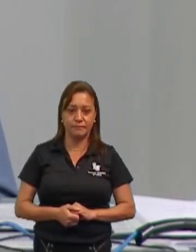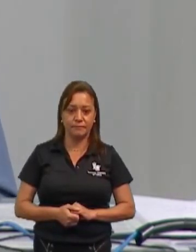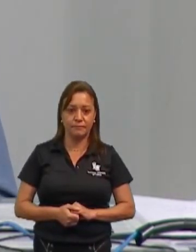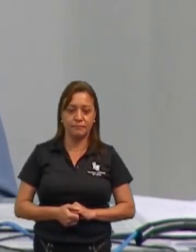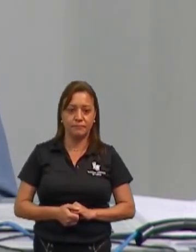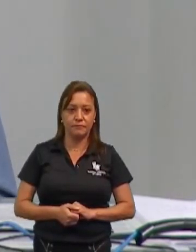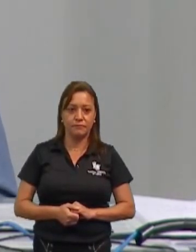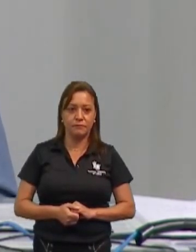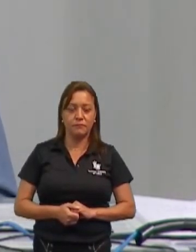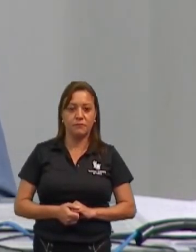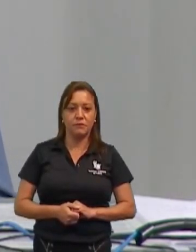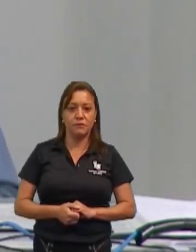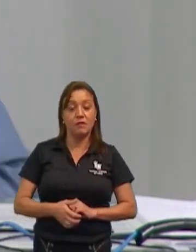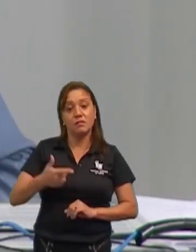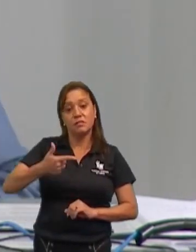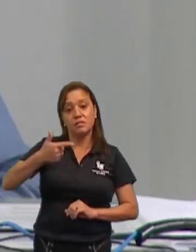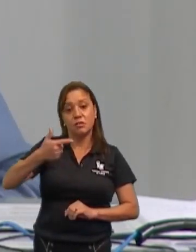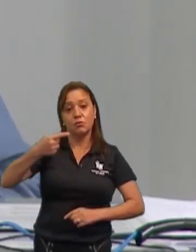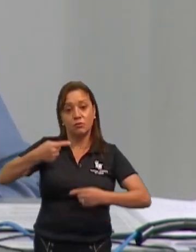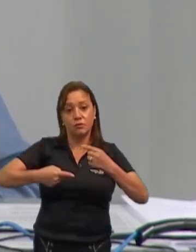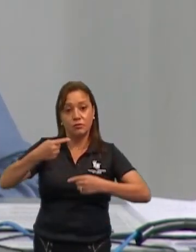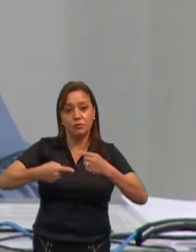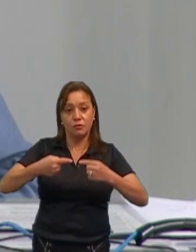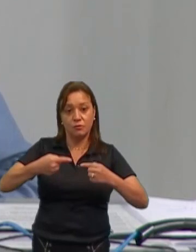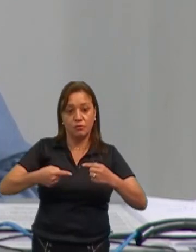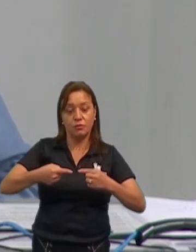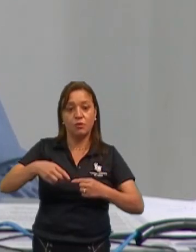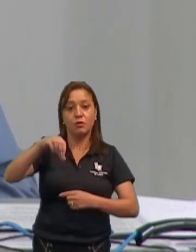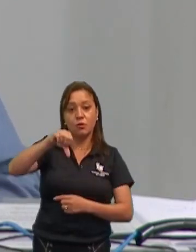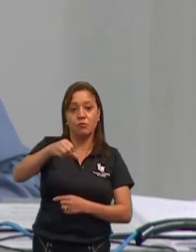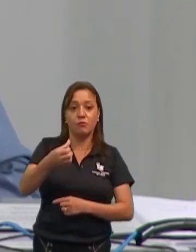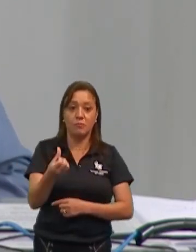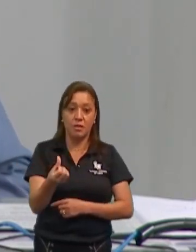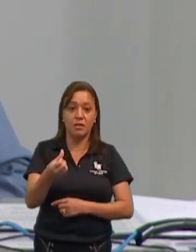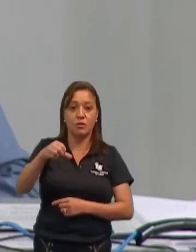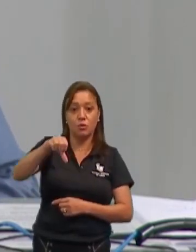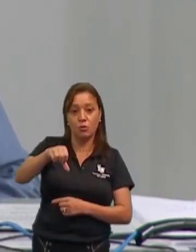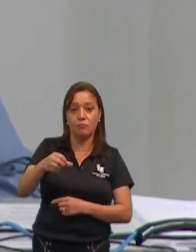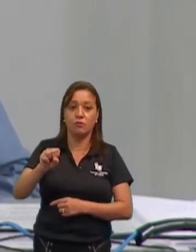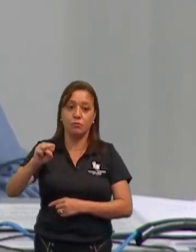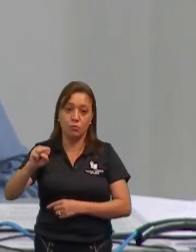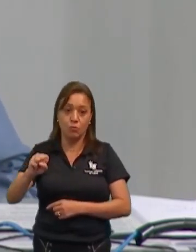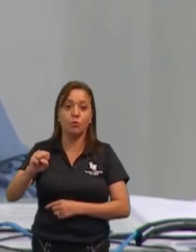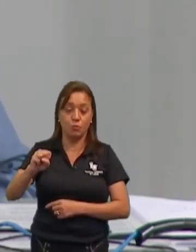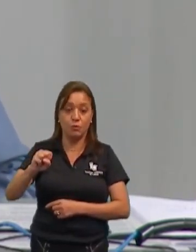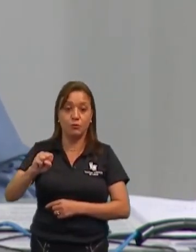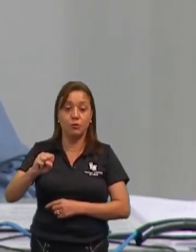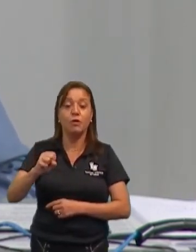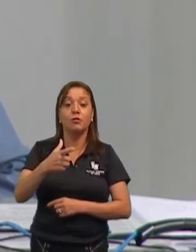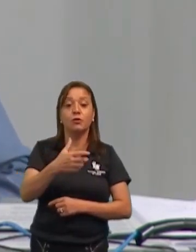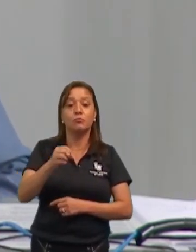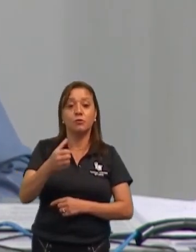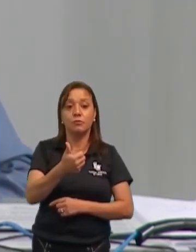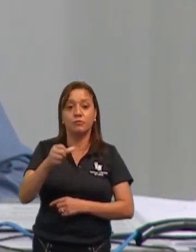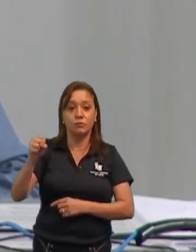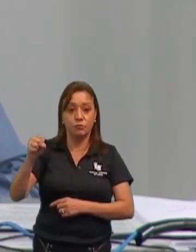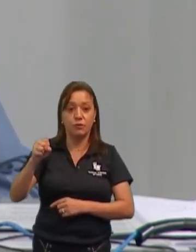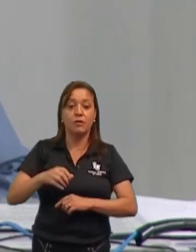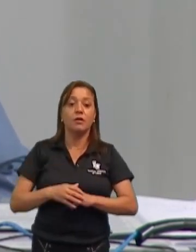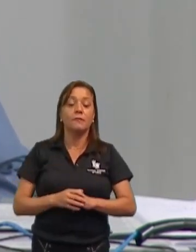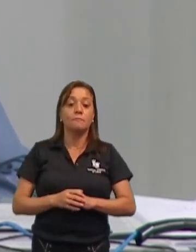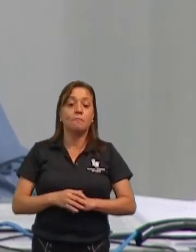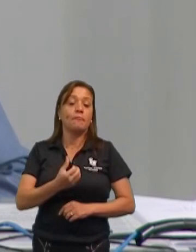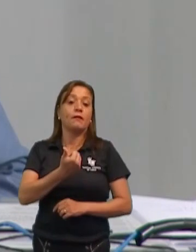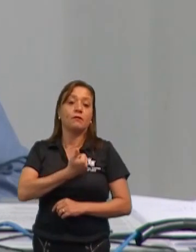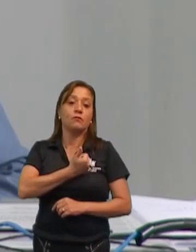Segunda discussão, processo 9698 de 2022, altera e revoga dispositivo da Lei Municipal 10.862,